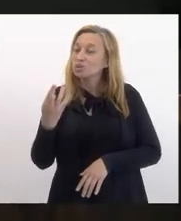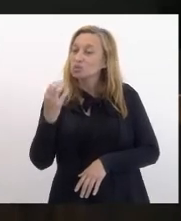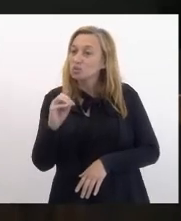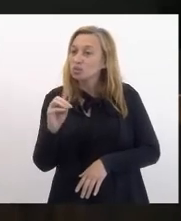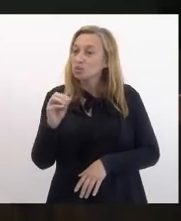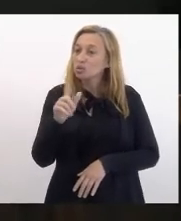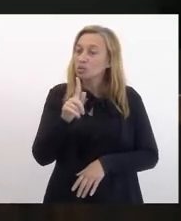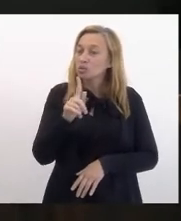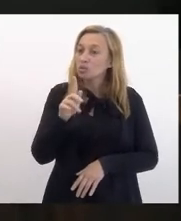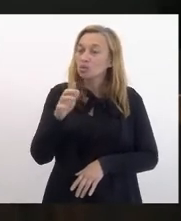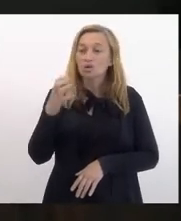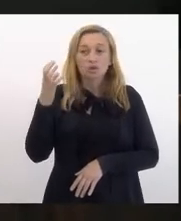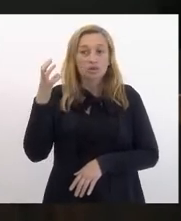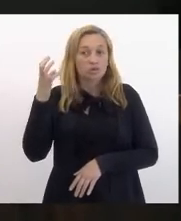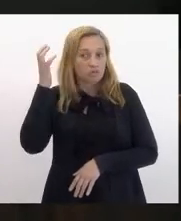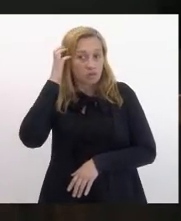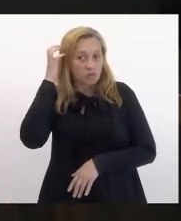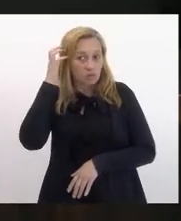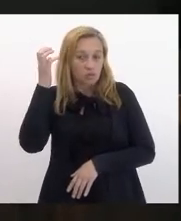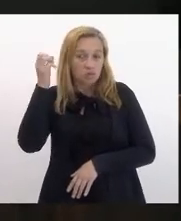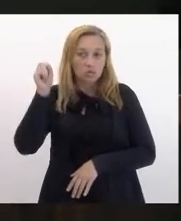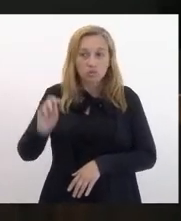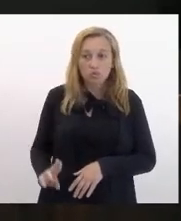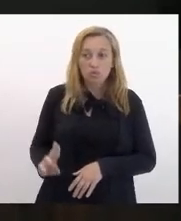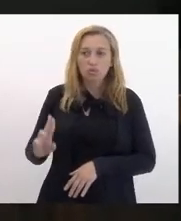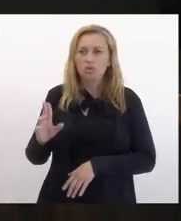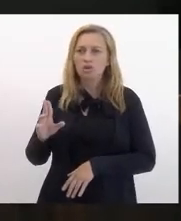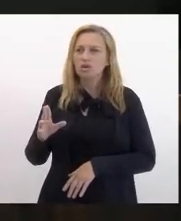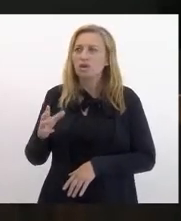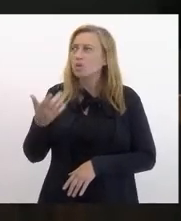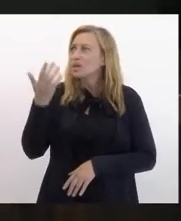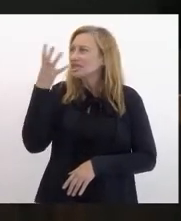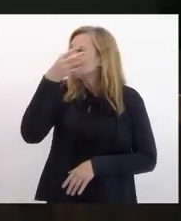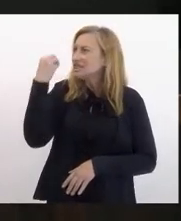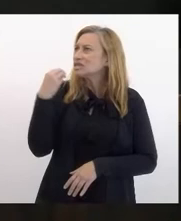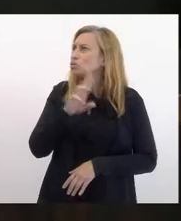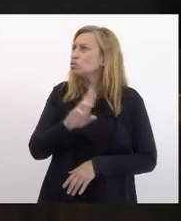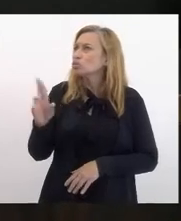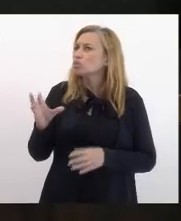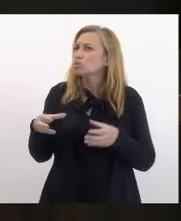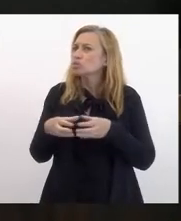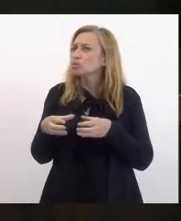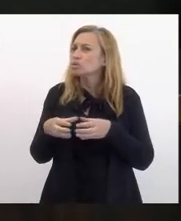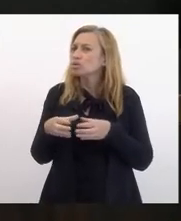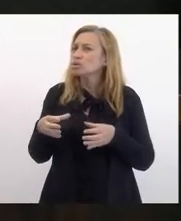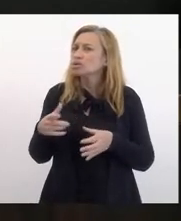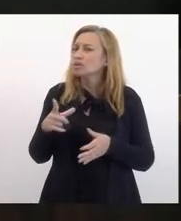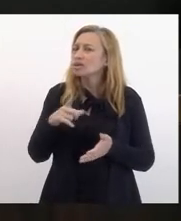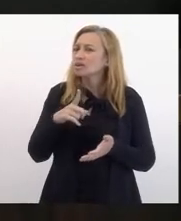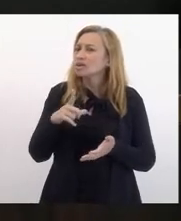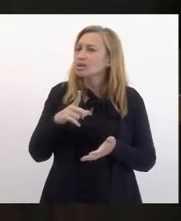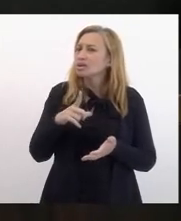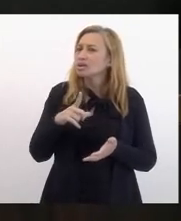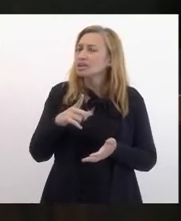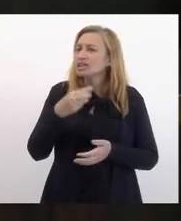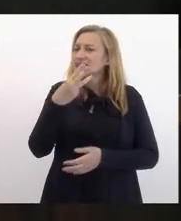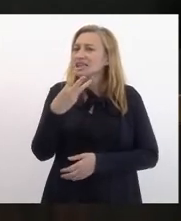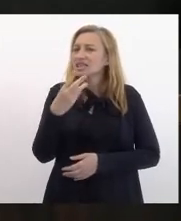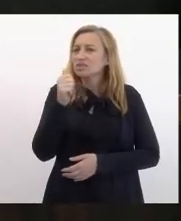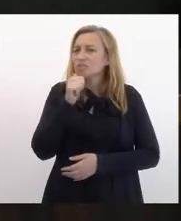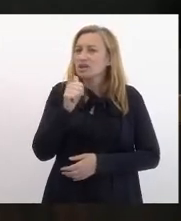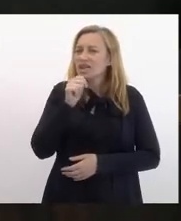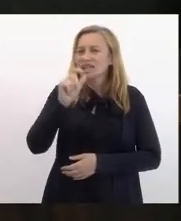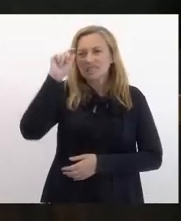UNAB. Eu queria muito citar o nome do grupo delas aqui, eu não consigo me lembrar, mas eu trouxe um cartãozinho delas. Três mulheres